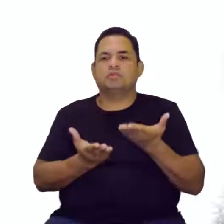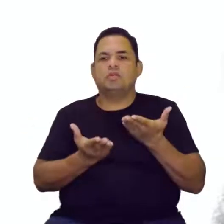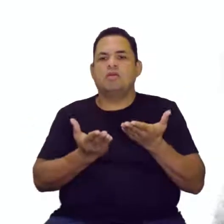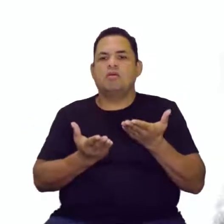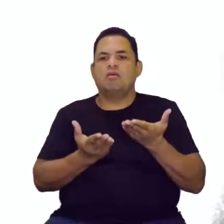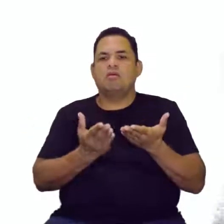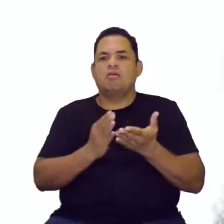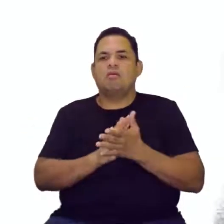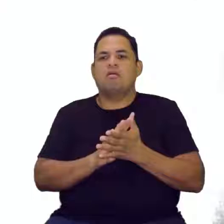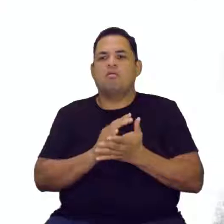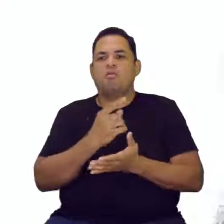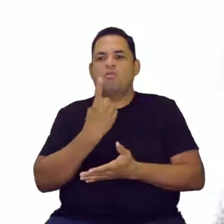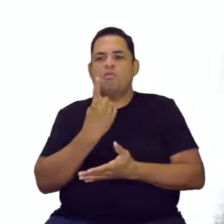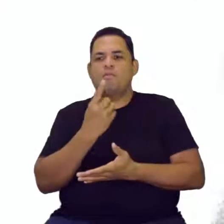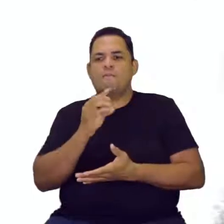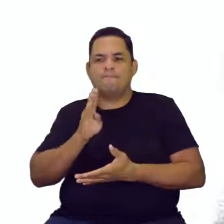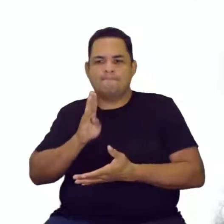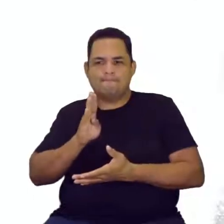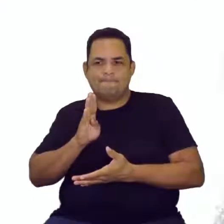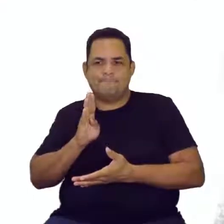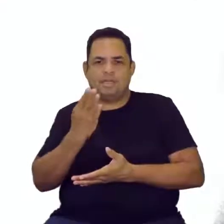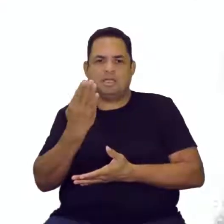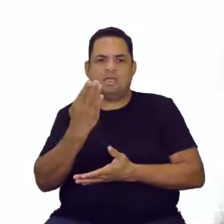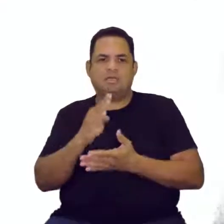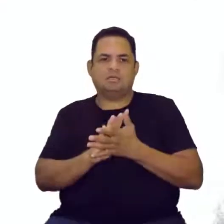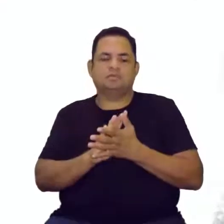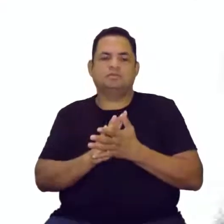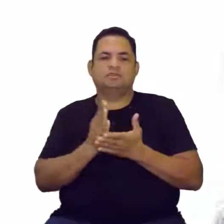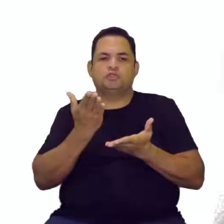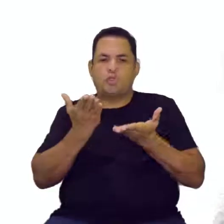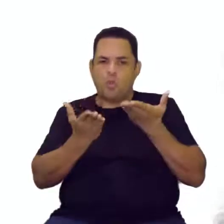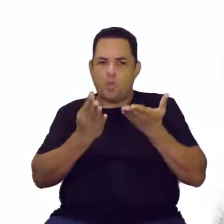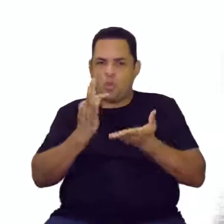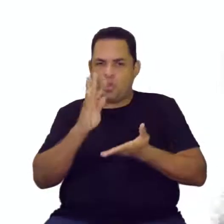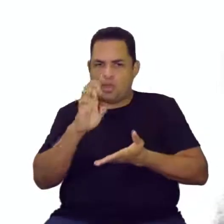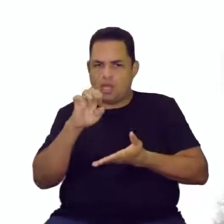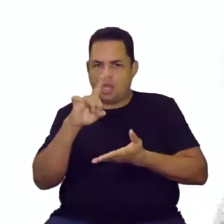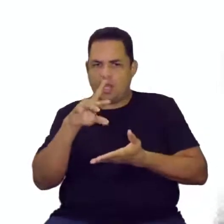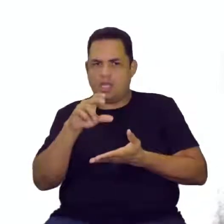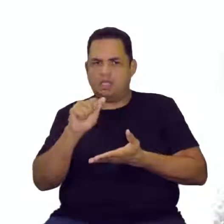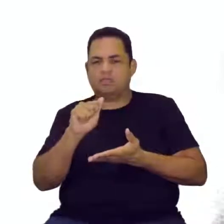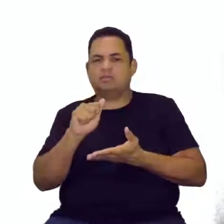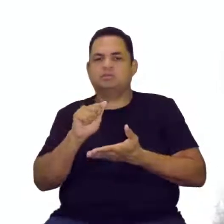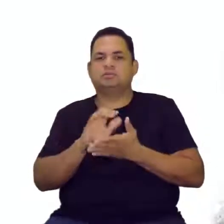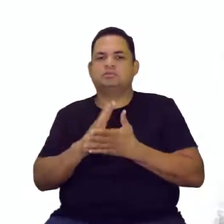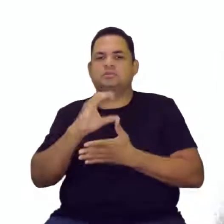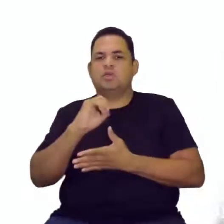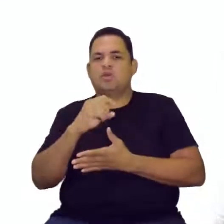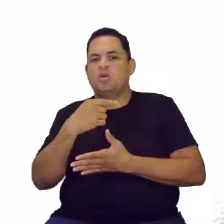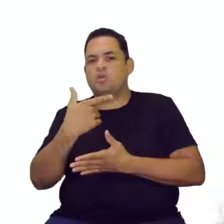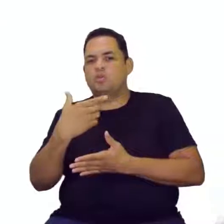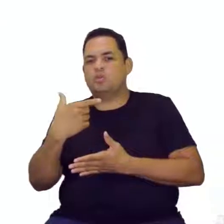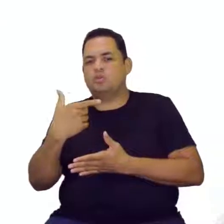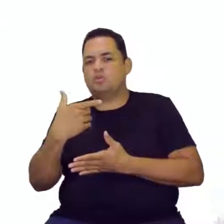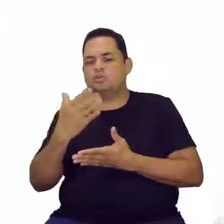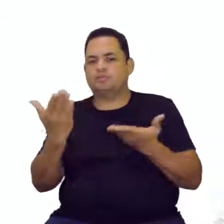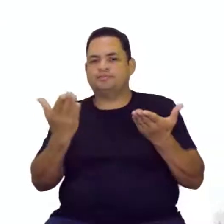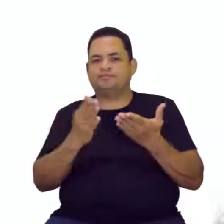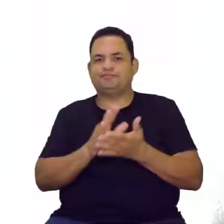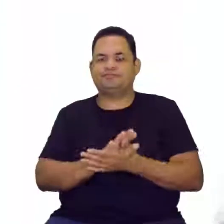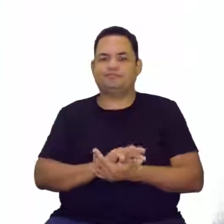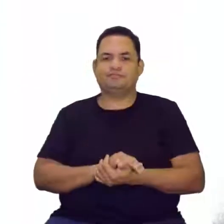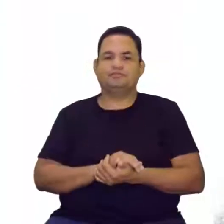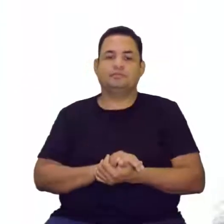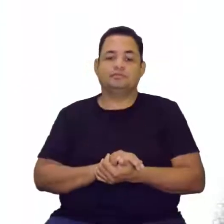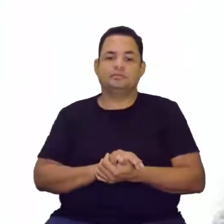toneladas anuais de CO2. Então, as queimadas, nós vimos lá